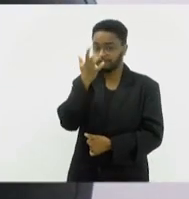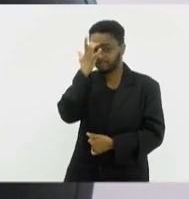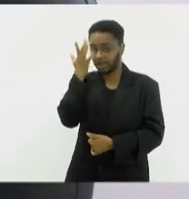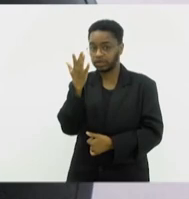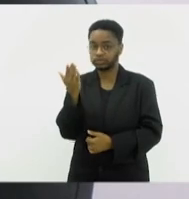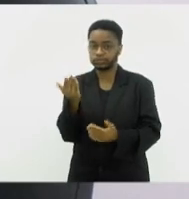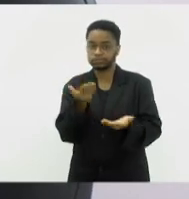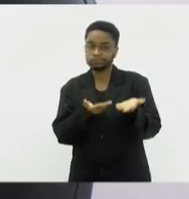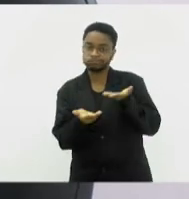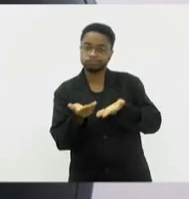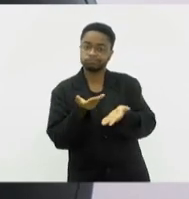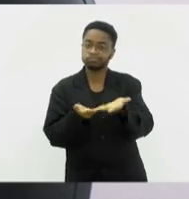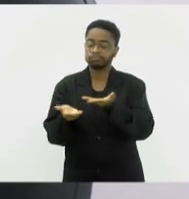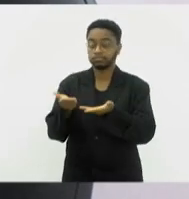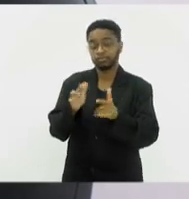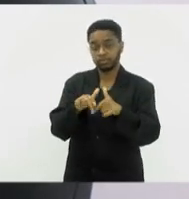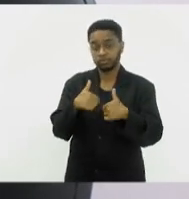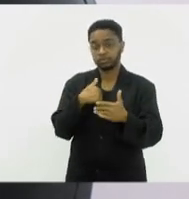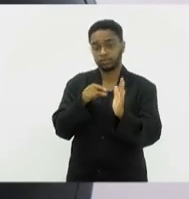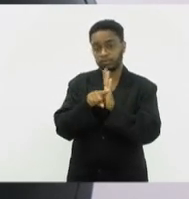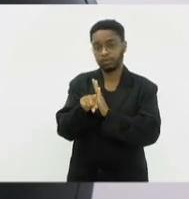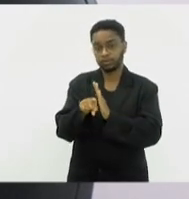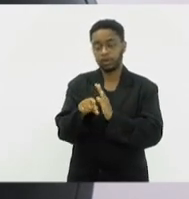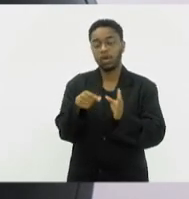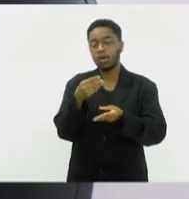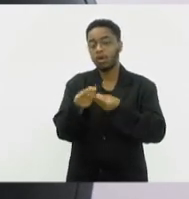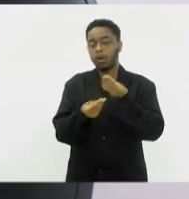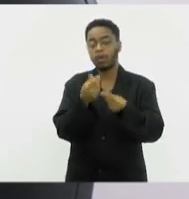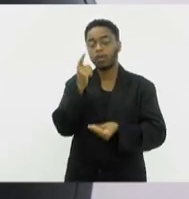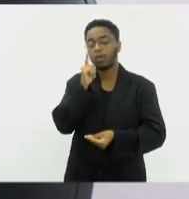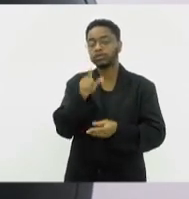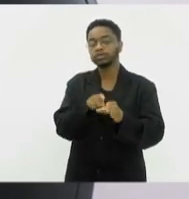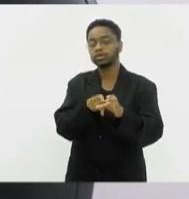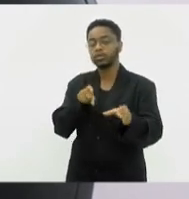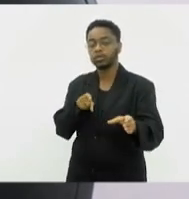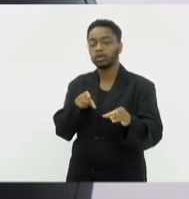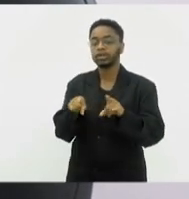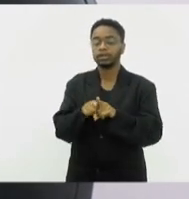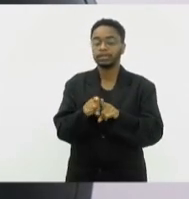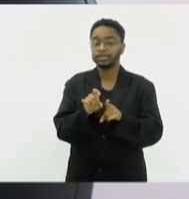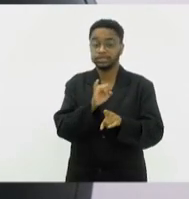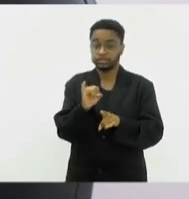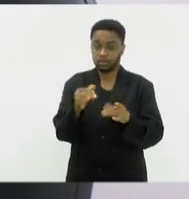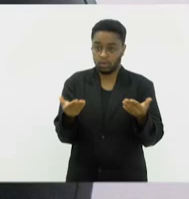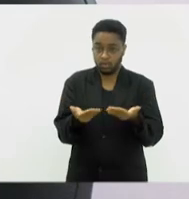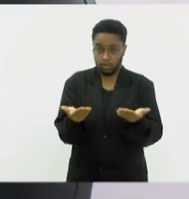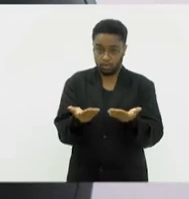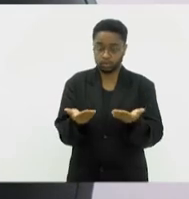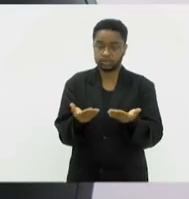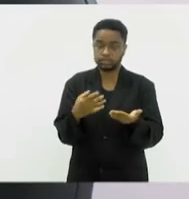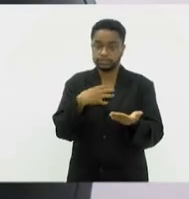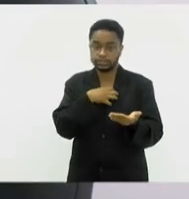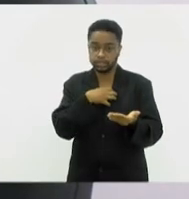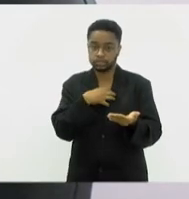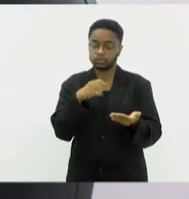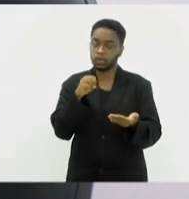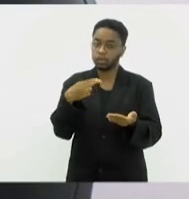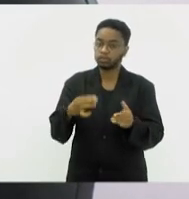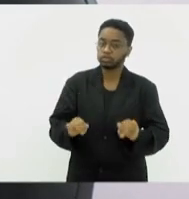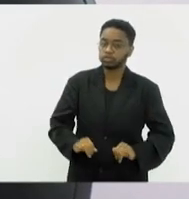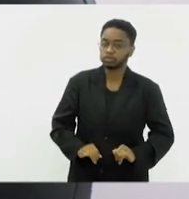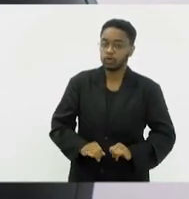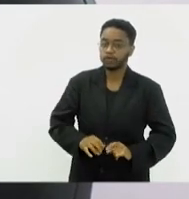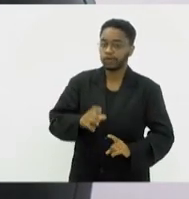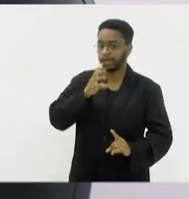estar dentro do mecanismo. Por isso é a minha pergunta. Como que você conseguiu sair e se hoje você sente ou sofre algum tipo